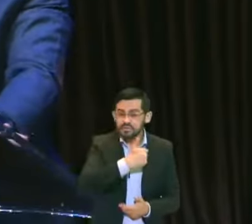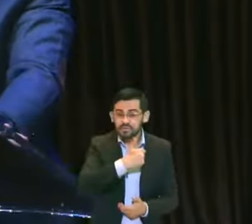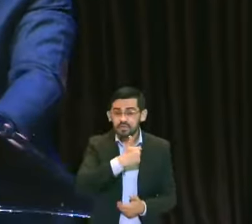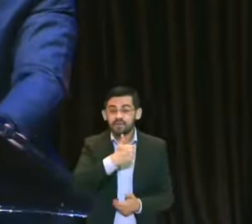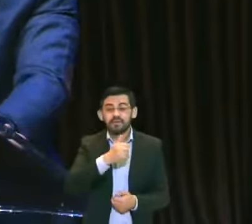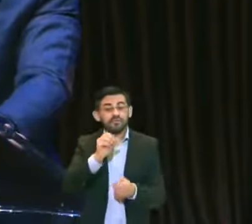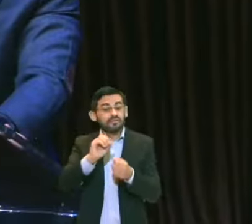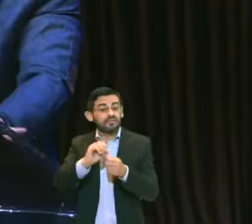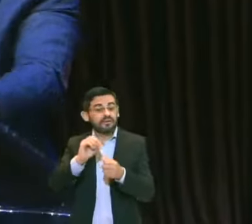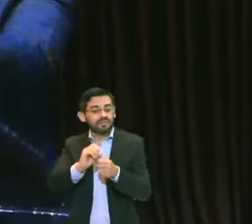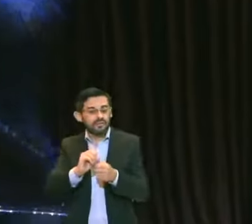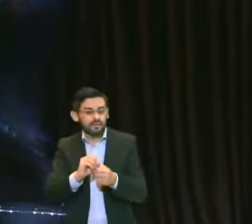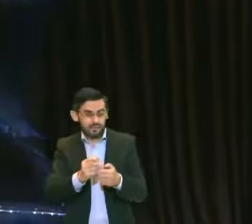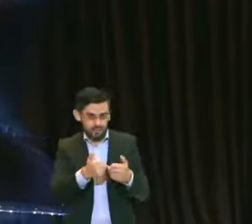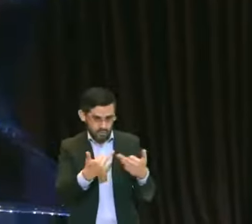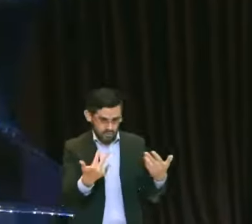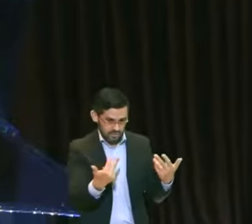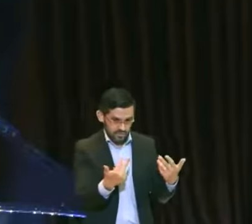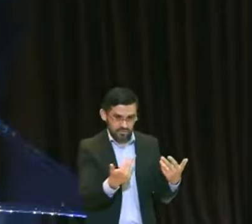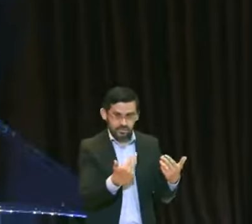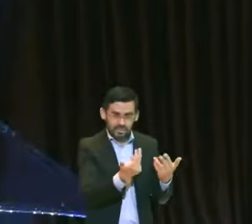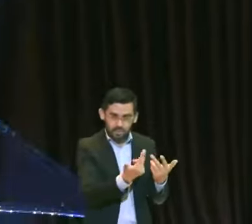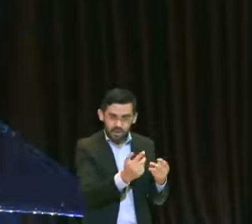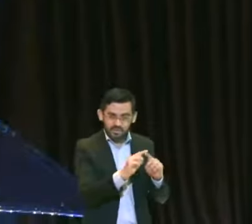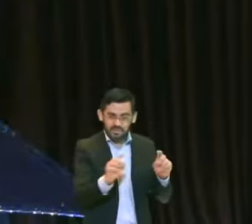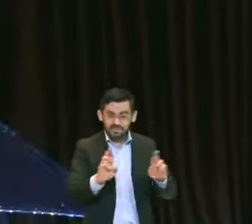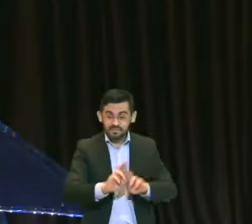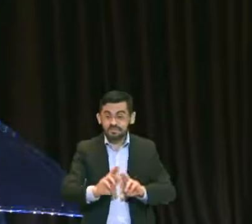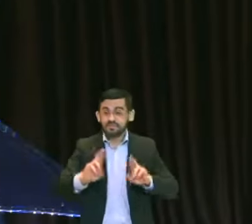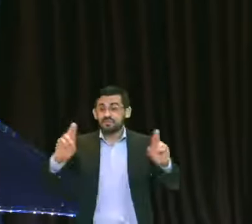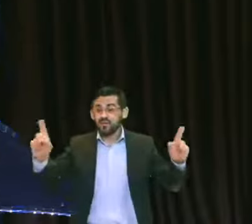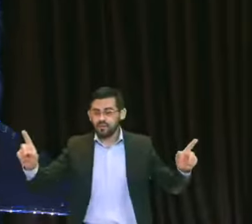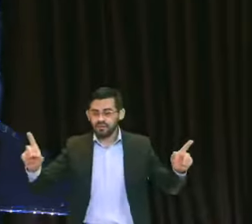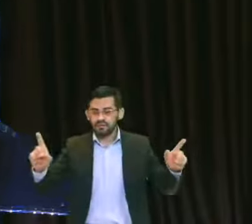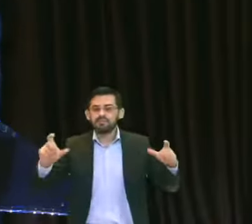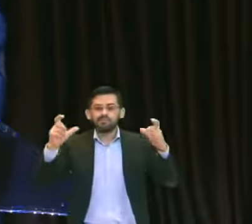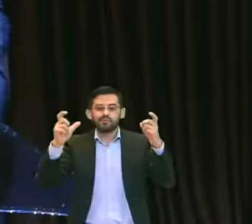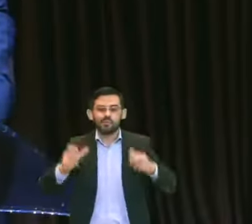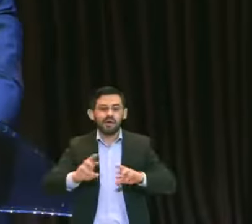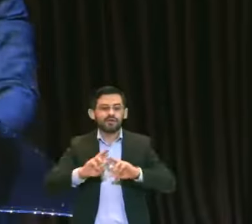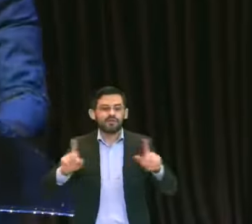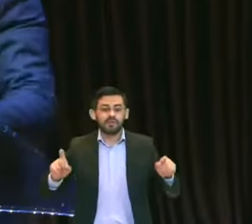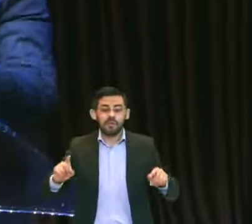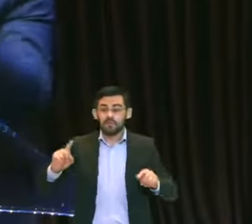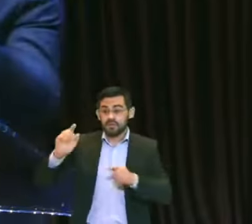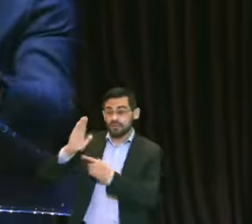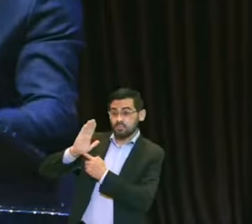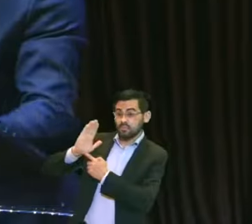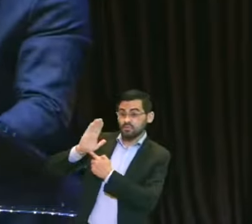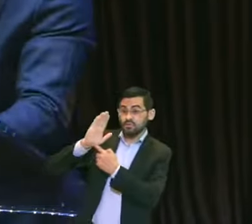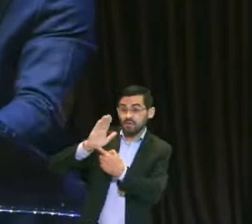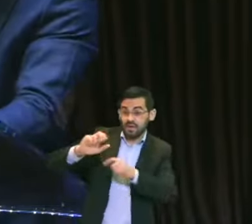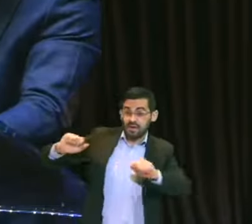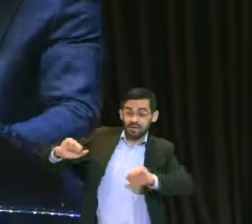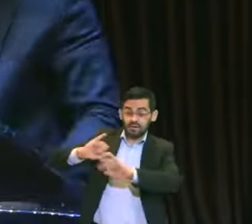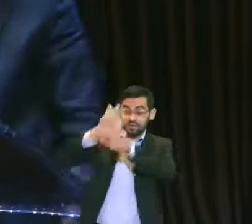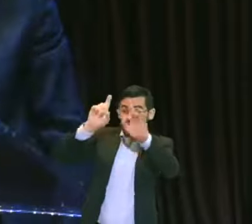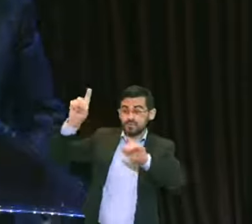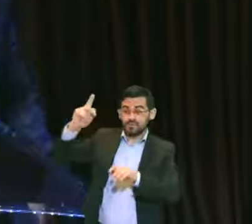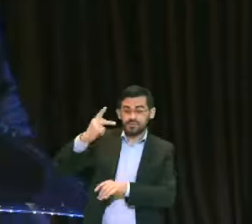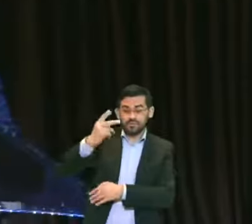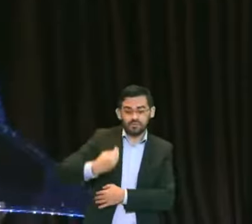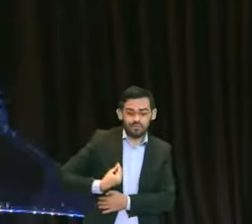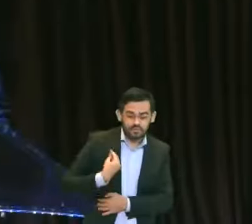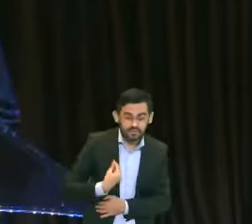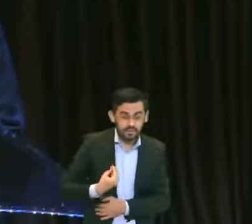mesmo diferente e ver a glória do Senhor estabelecida na sua vida. Último, eu vou terminar aqui, senão